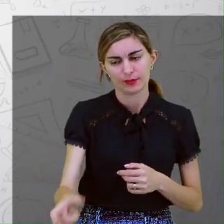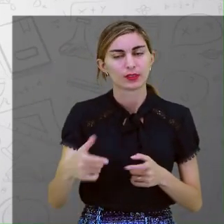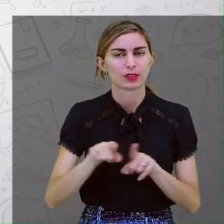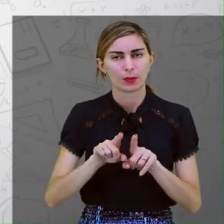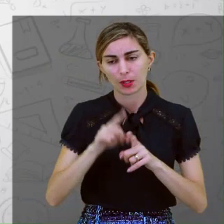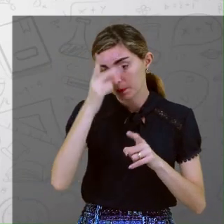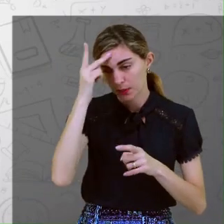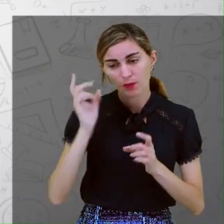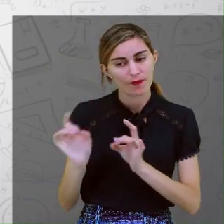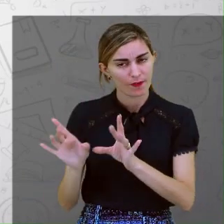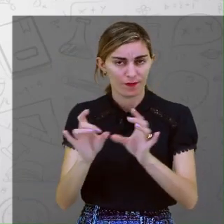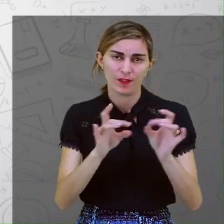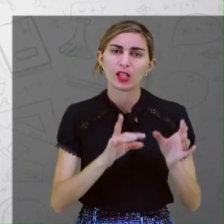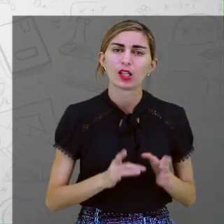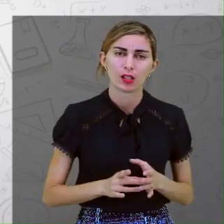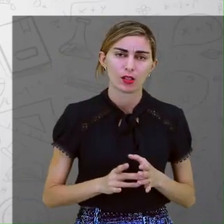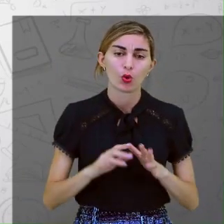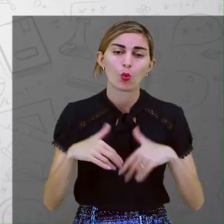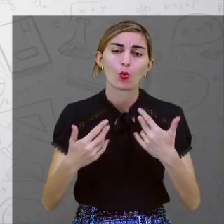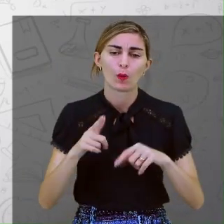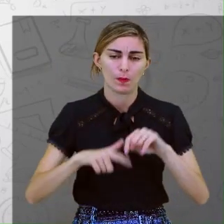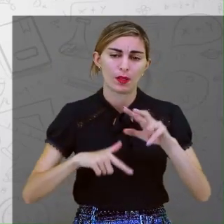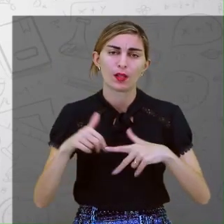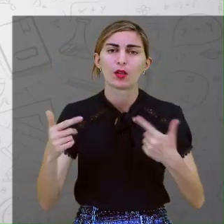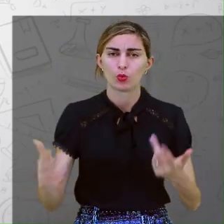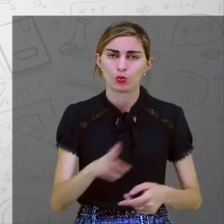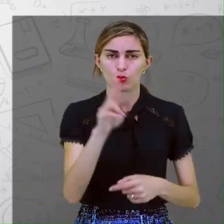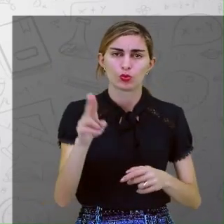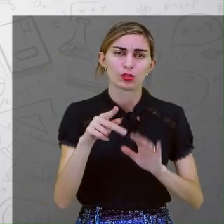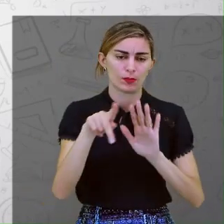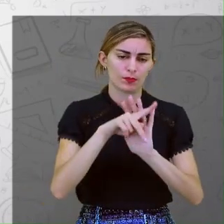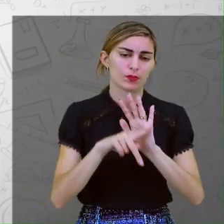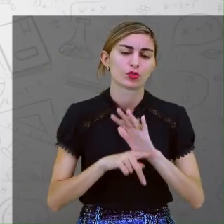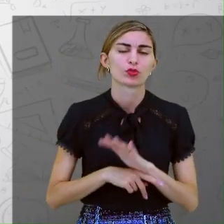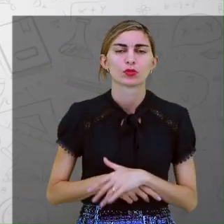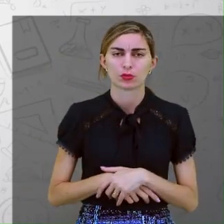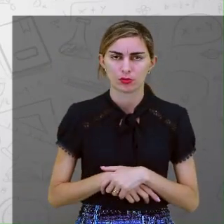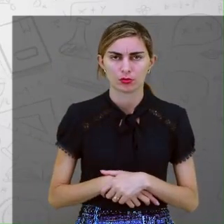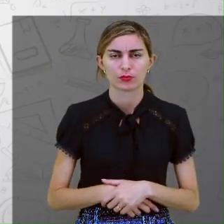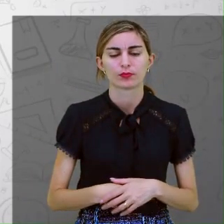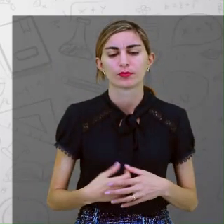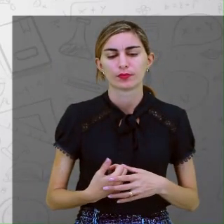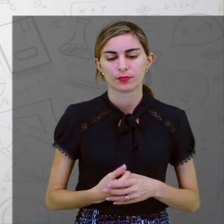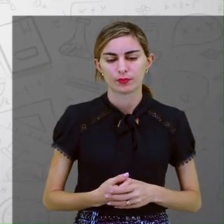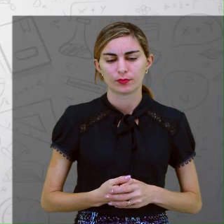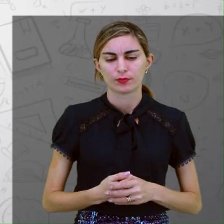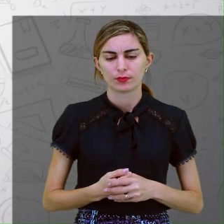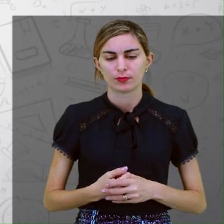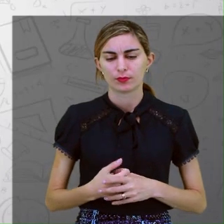fornecedores, quais os materiais que serão utilizados no projeto.